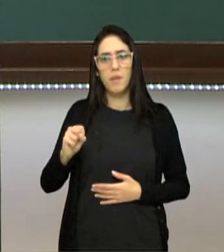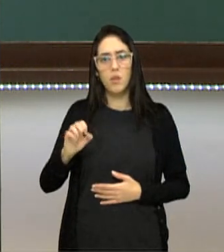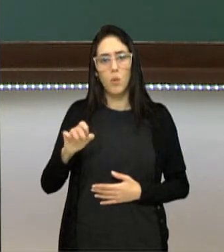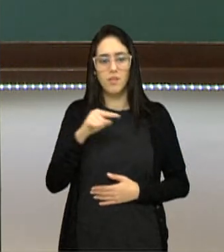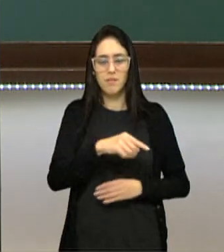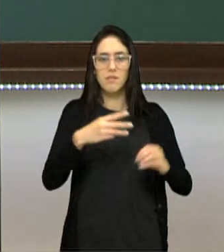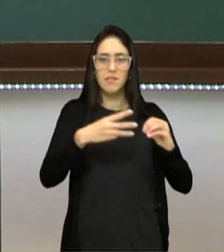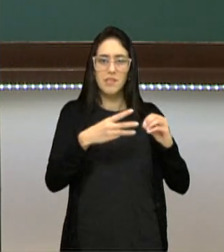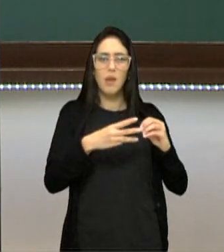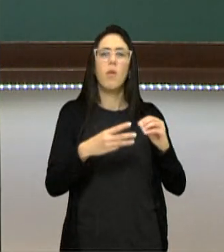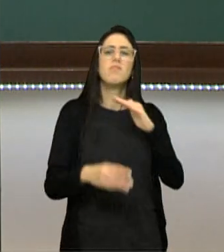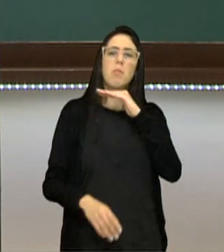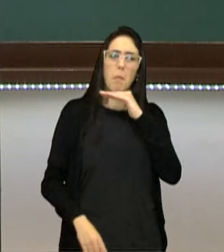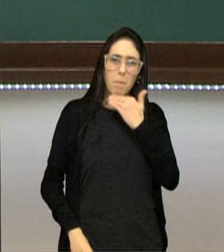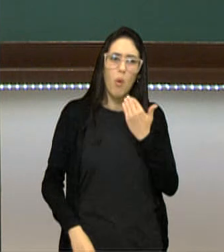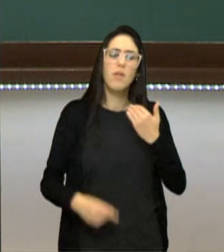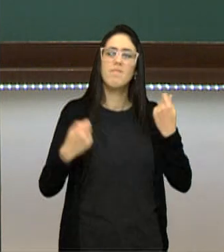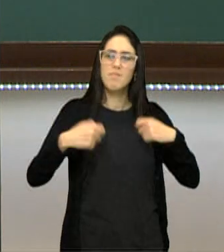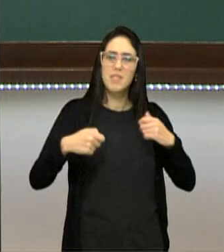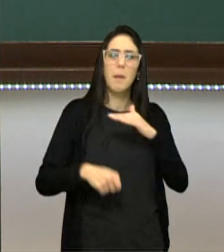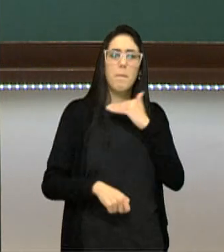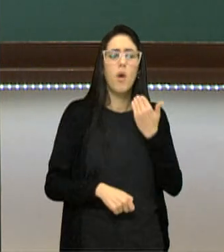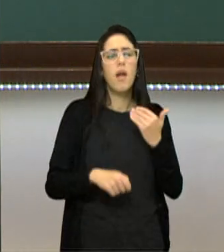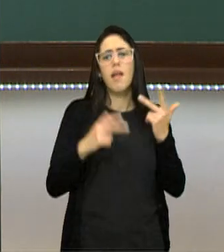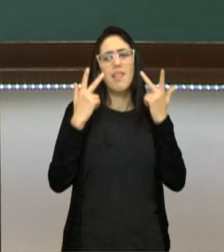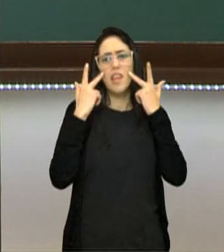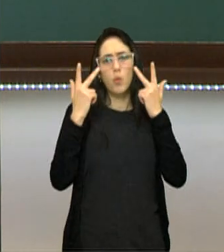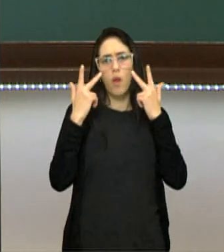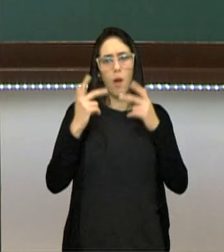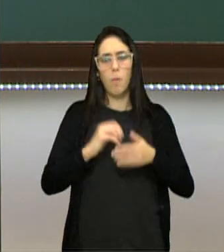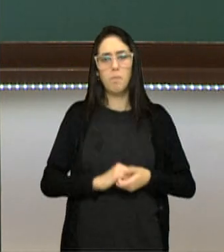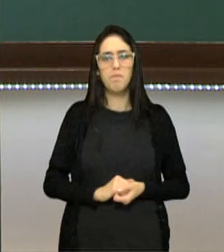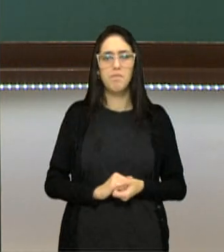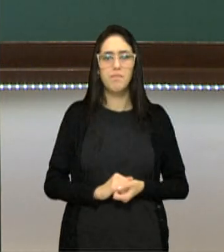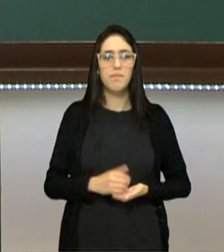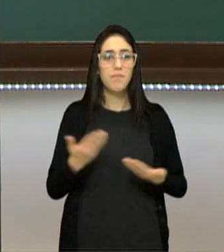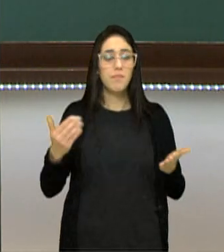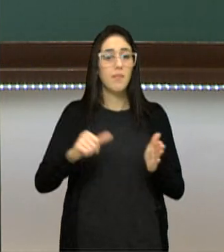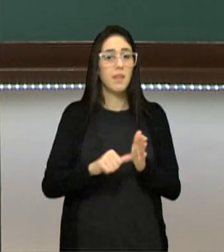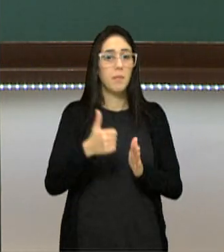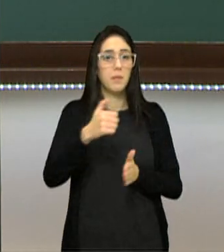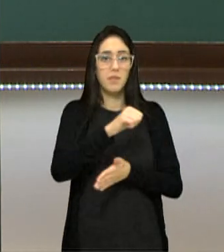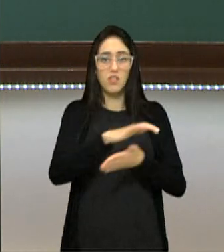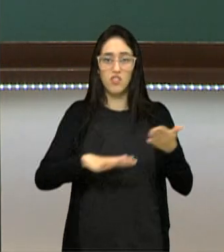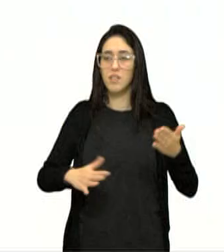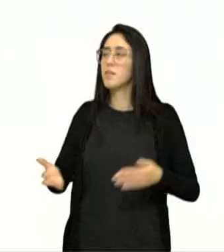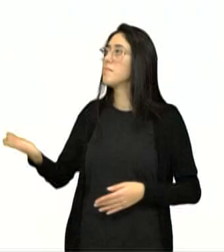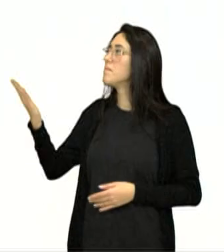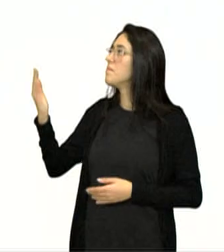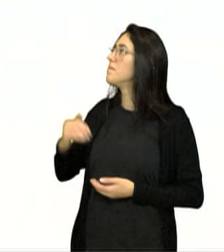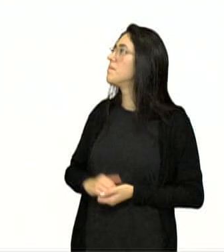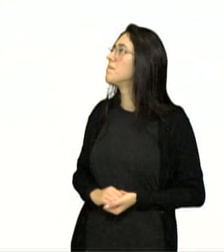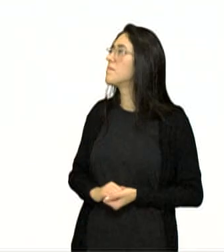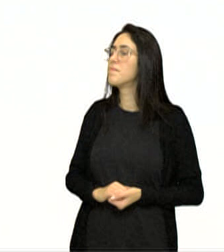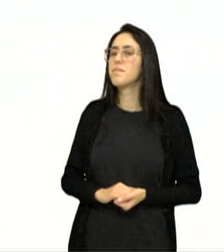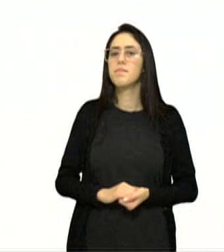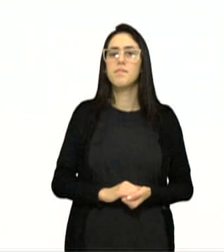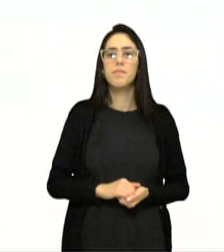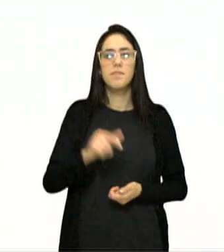celular, tá? Mas de uma maneira natural. Então vamos a uma primeira atividade. Para um